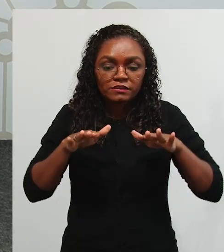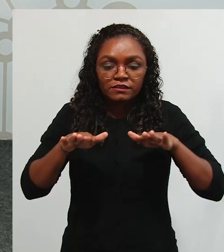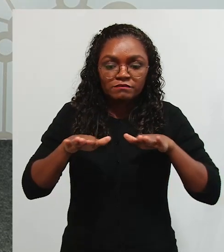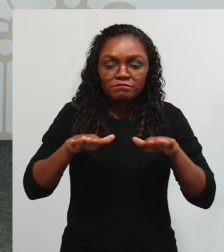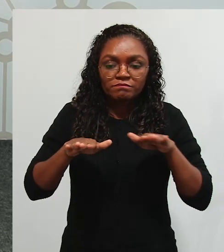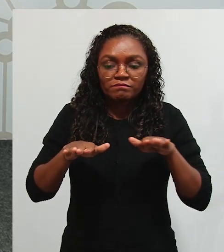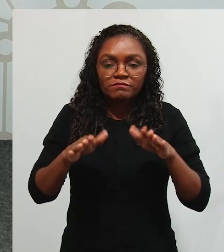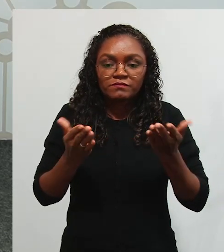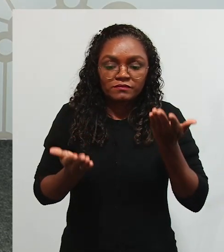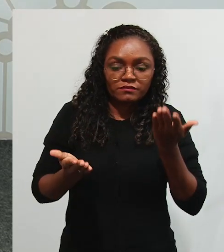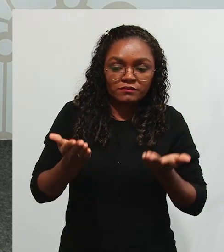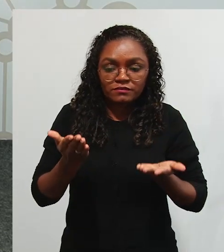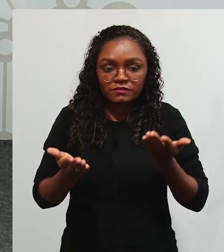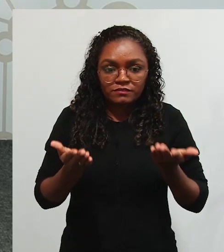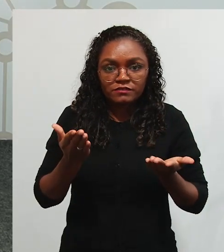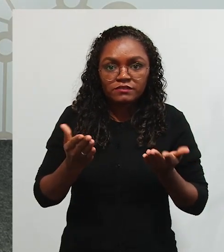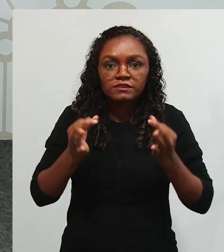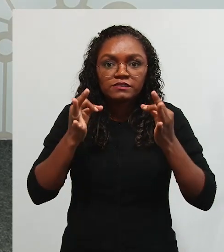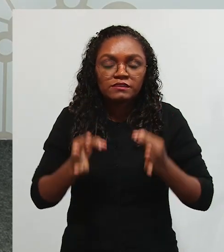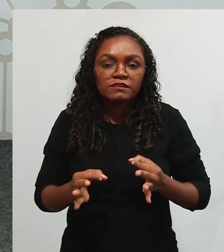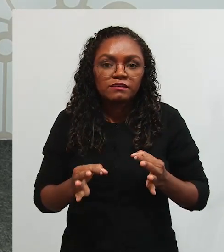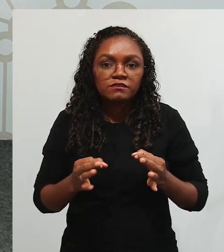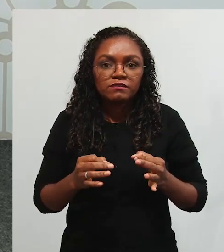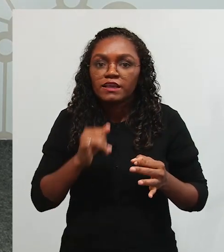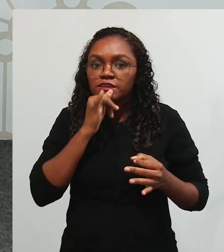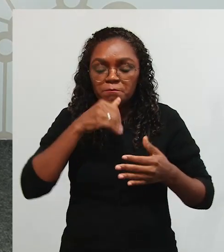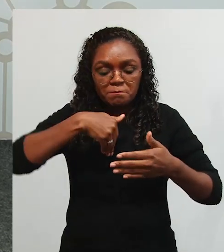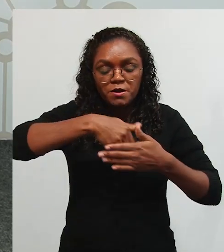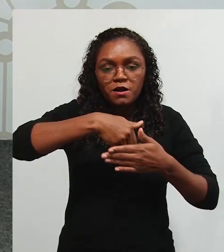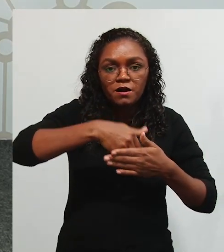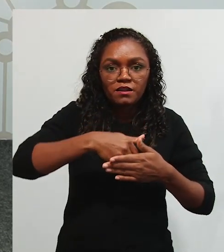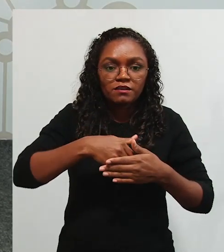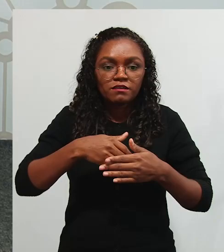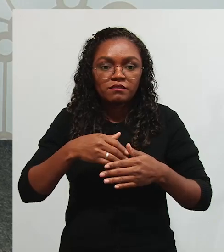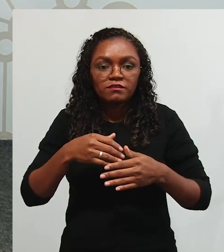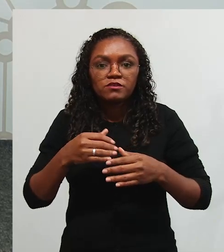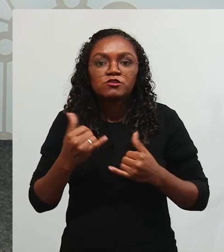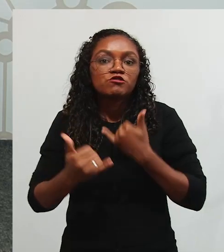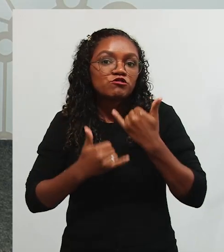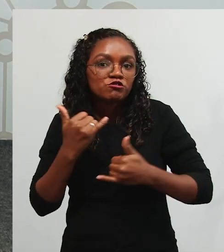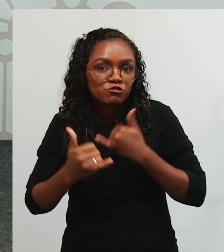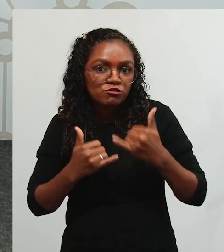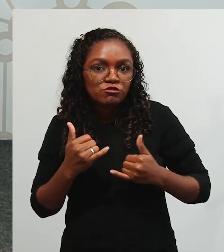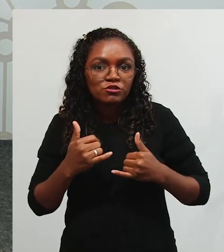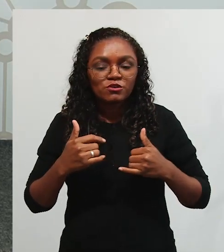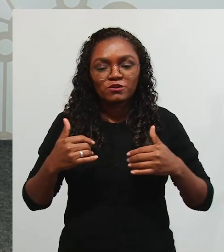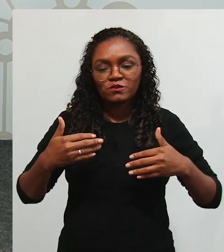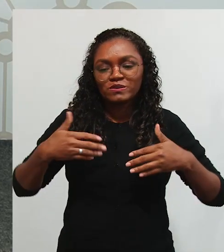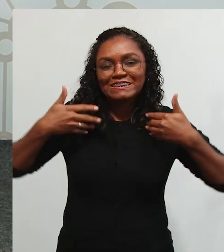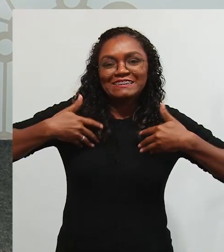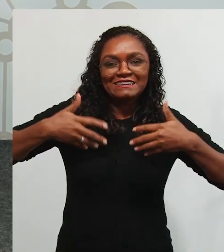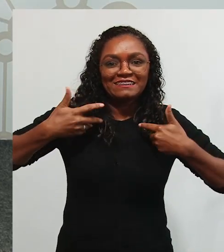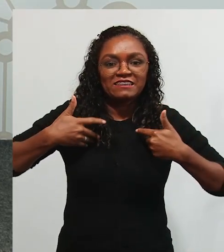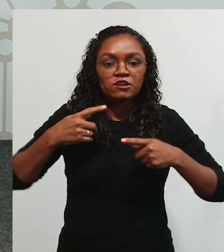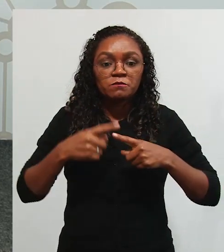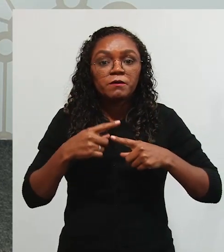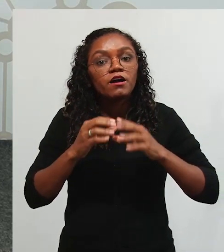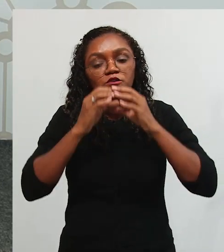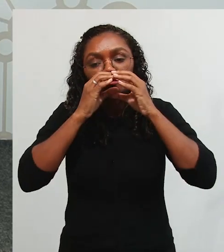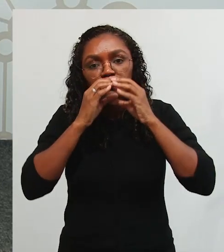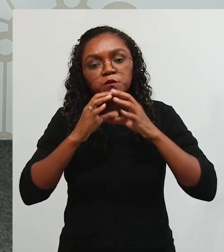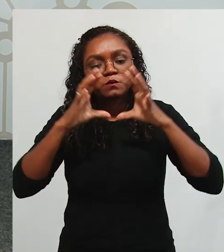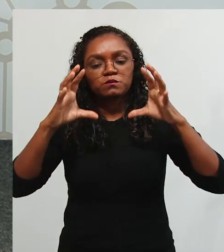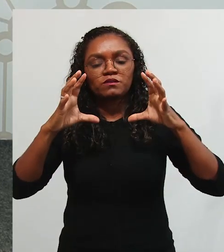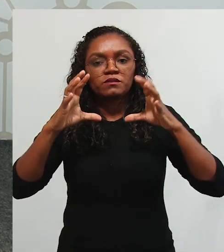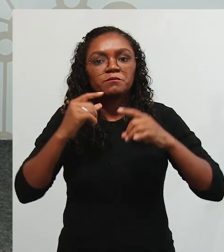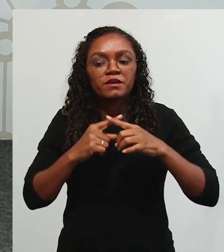coordenação tão apurada para de repente controlar a bola, fazer o jogo não fica tão divertido para ela. Aí você faz com o balão,